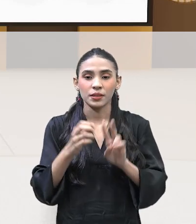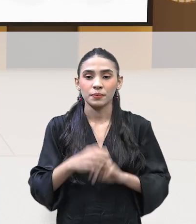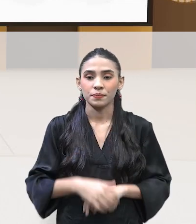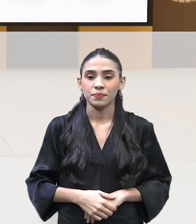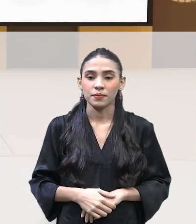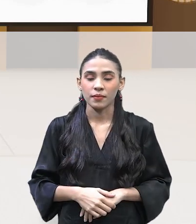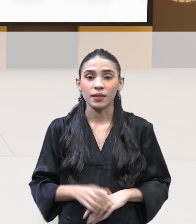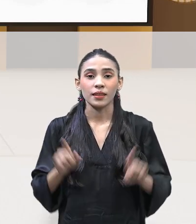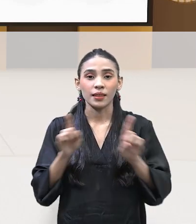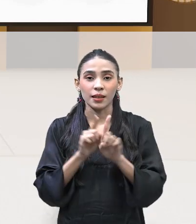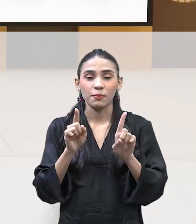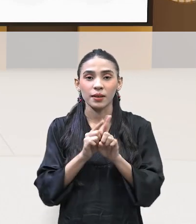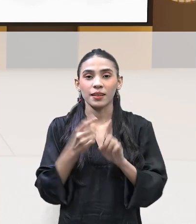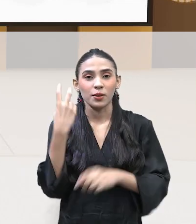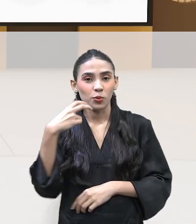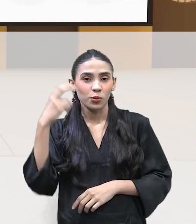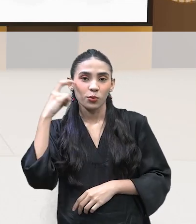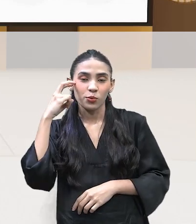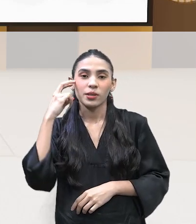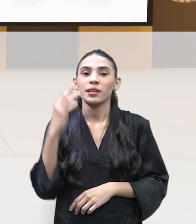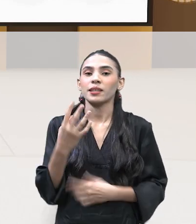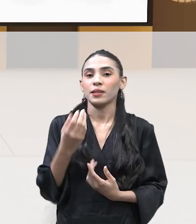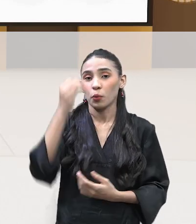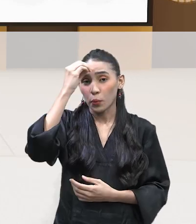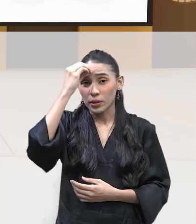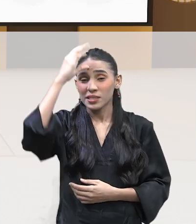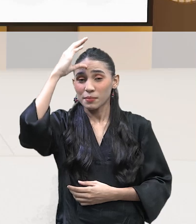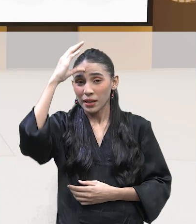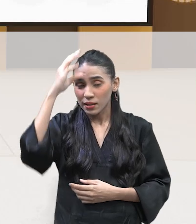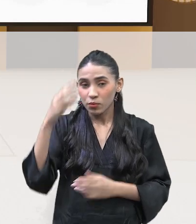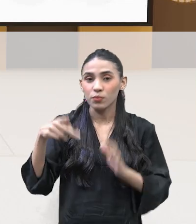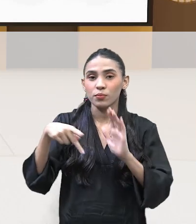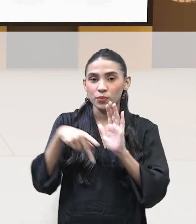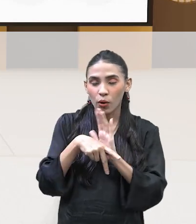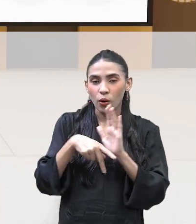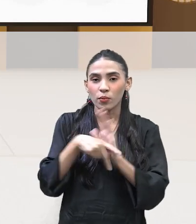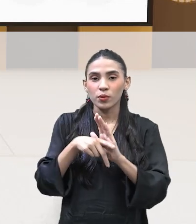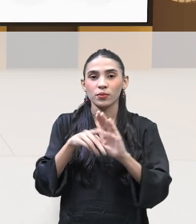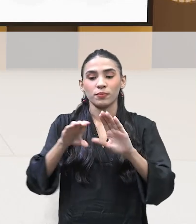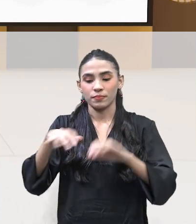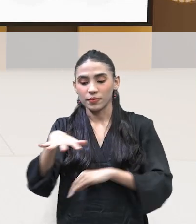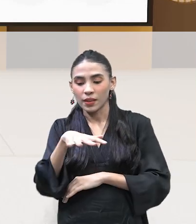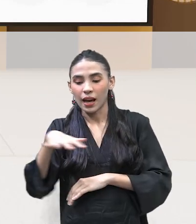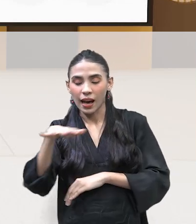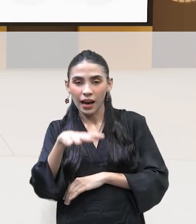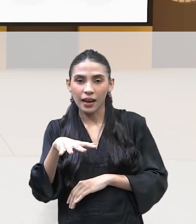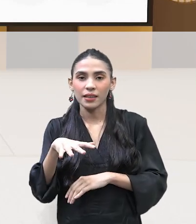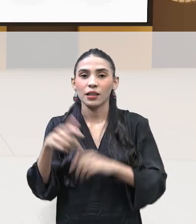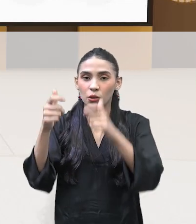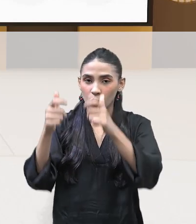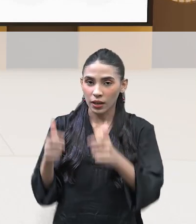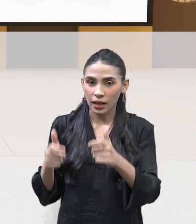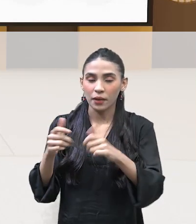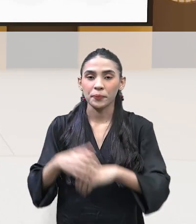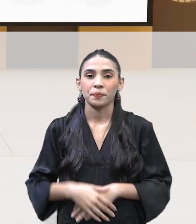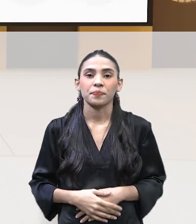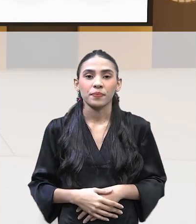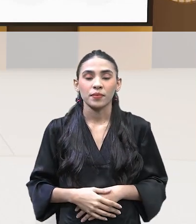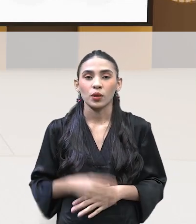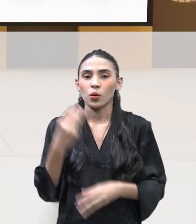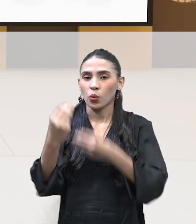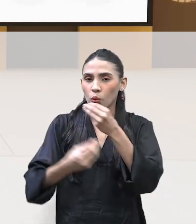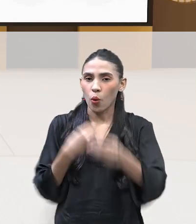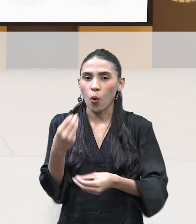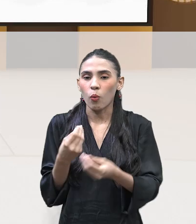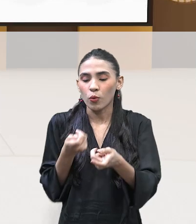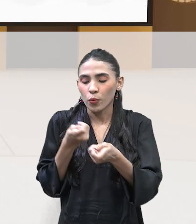a cultura, o conhecimento que eles têm também a respeito do seu próprio território, né, como é que é o